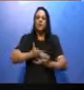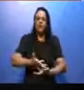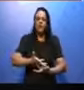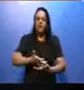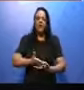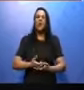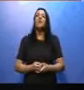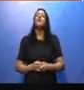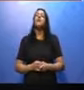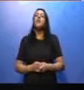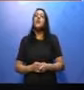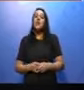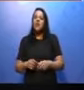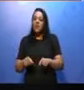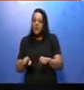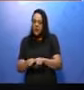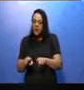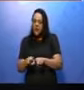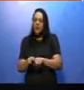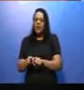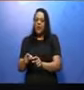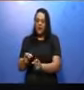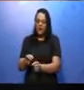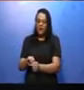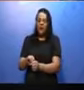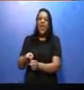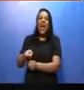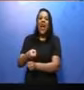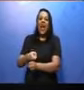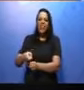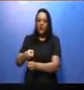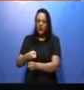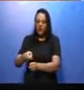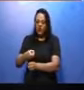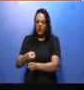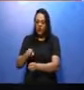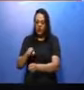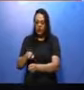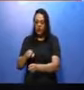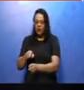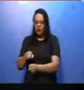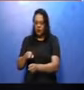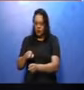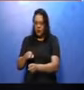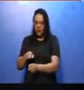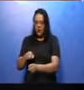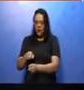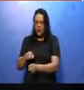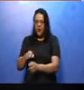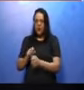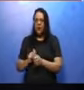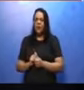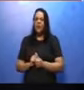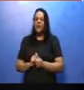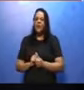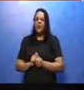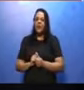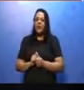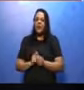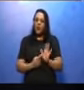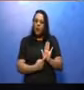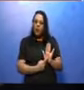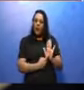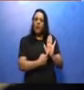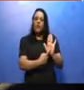Esse adjetivo ele não caracteriza período nem oração. Ele só foi colocado aqui para mostrar